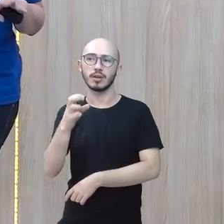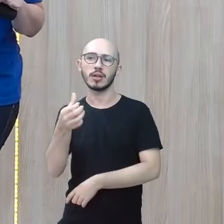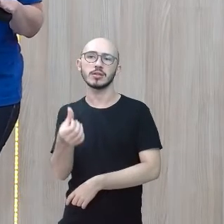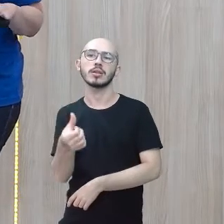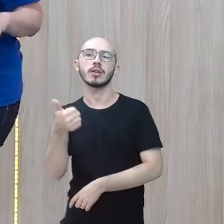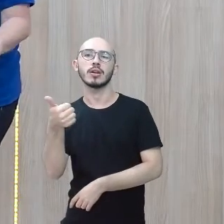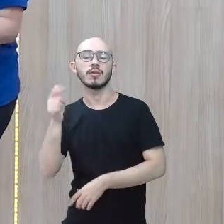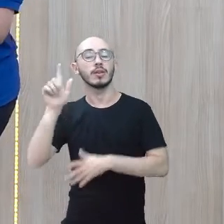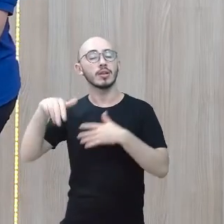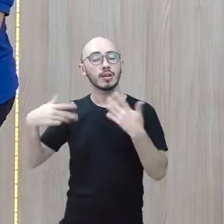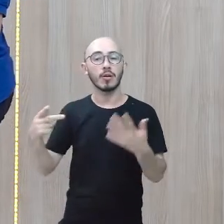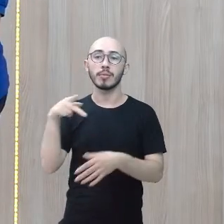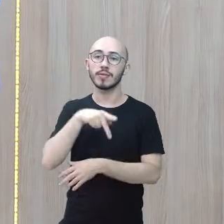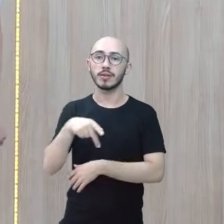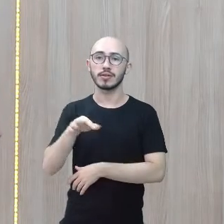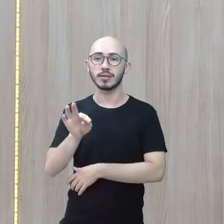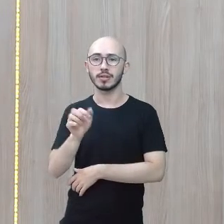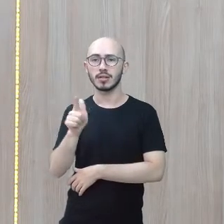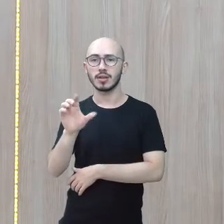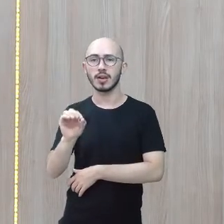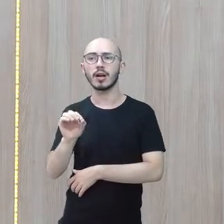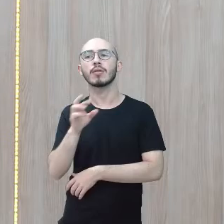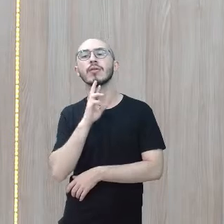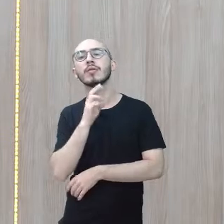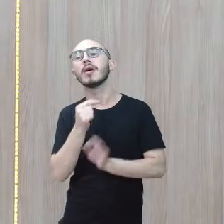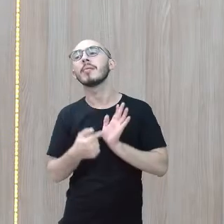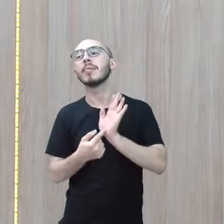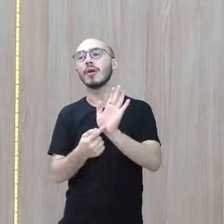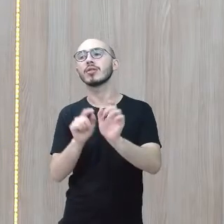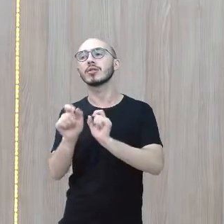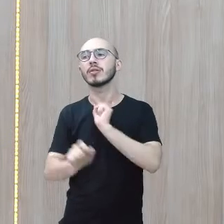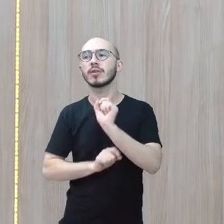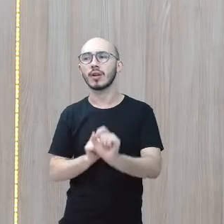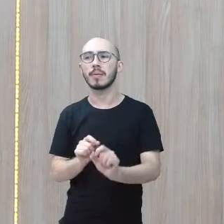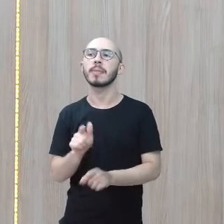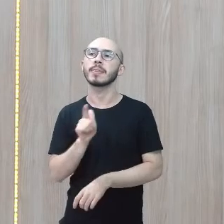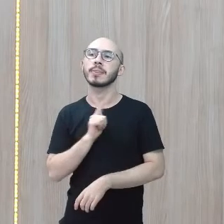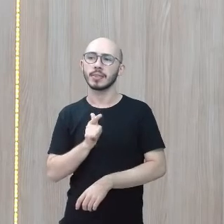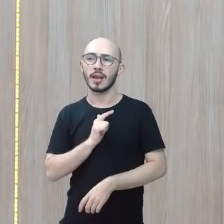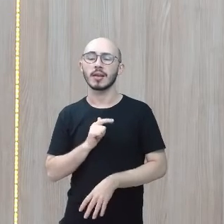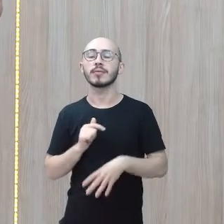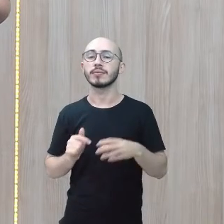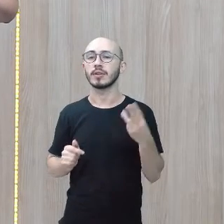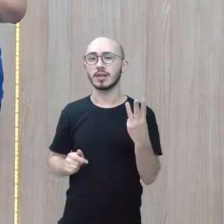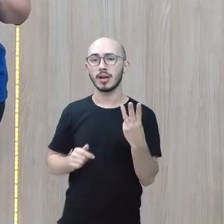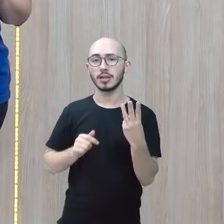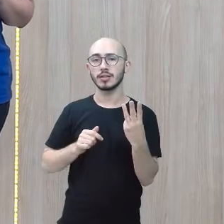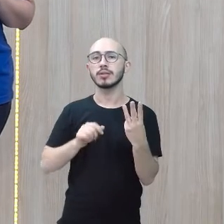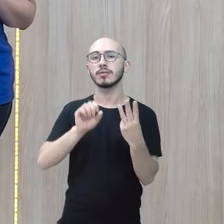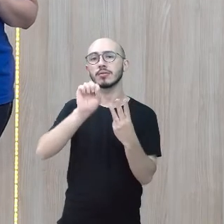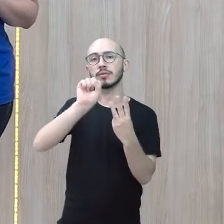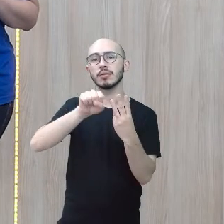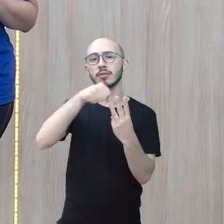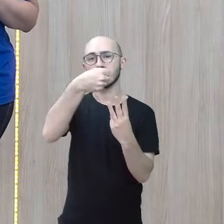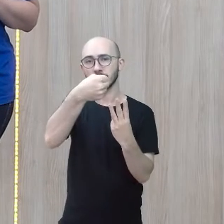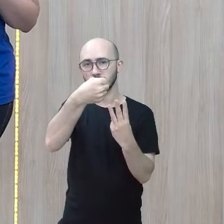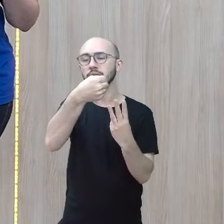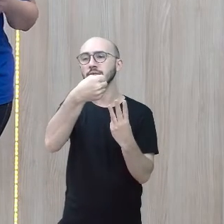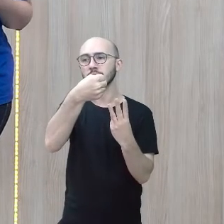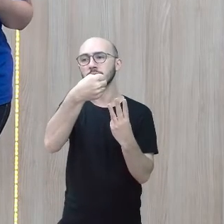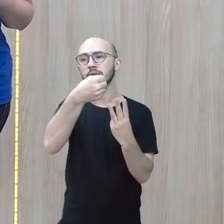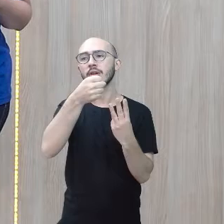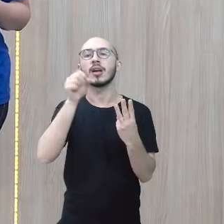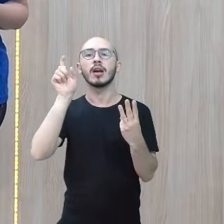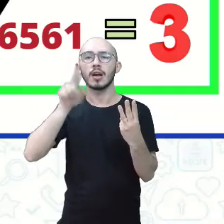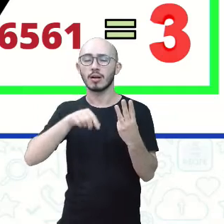professor Tiago já colocou, olha, 3 elevado à oitava vai dar esse resultado. Então, quer dizer que esse 8 que está em cima é o